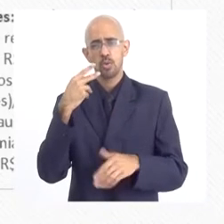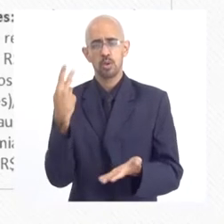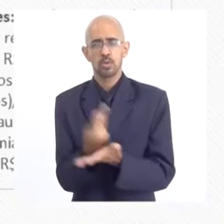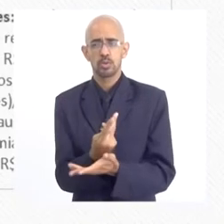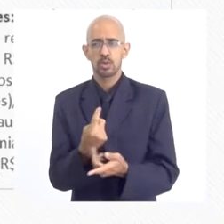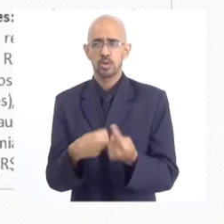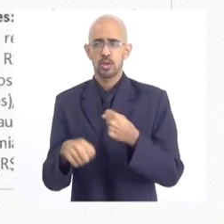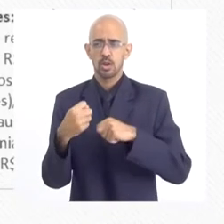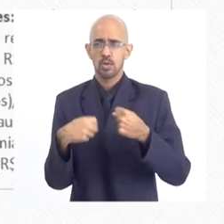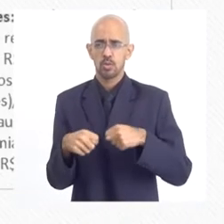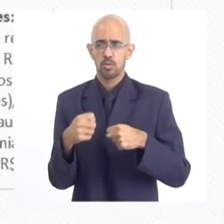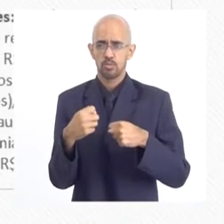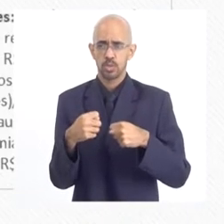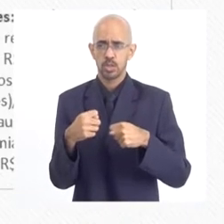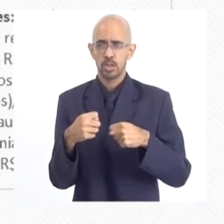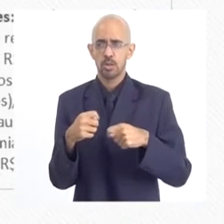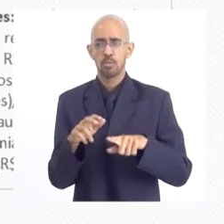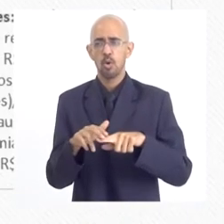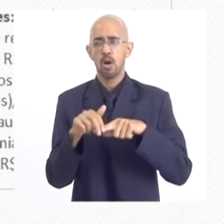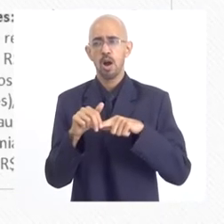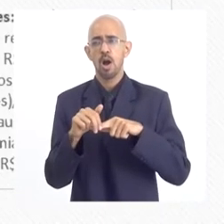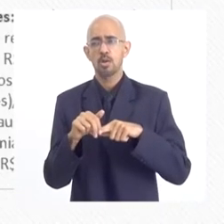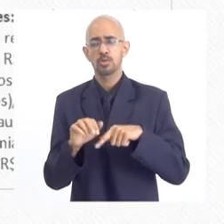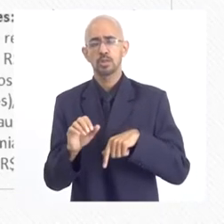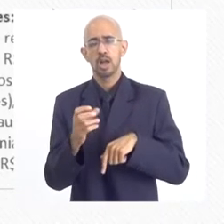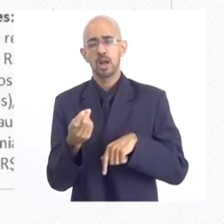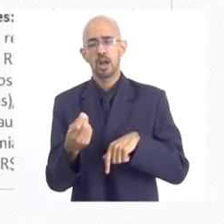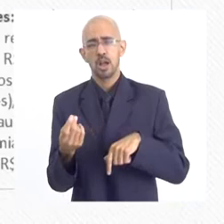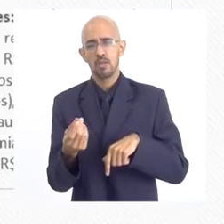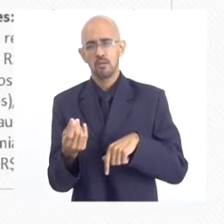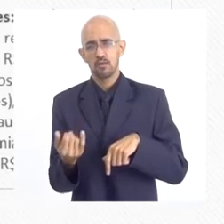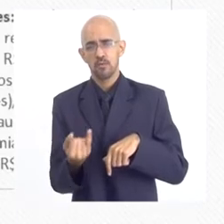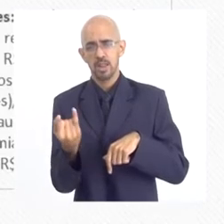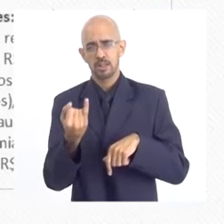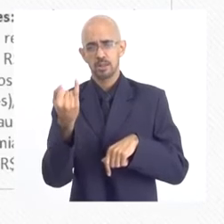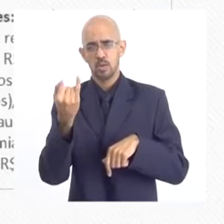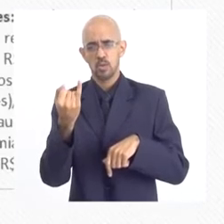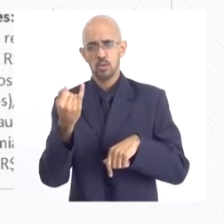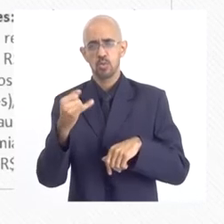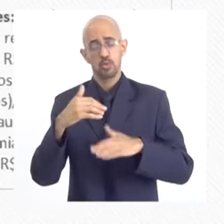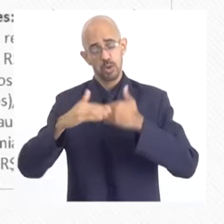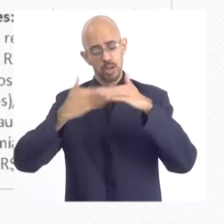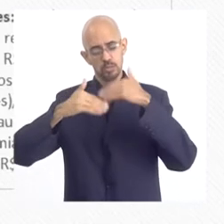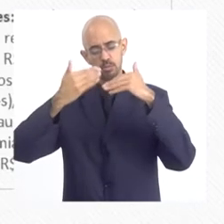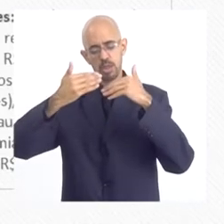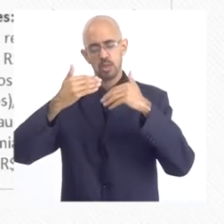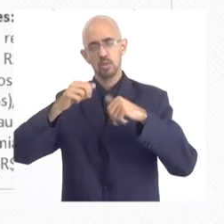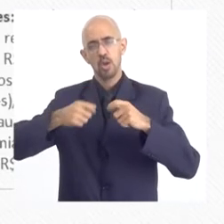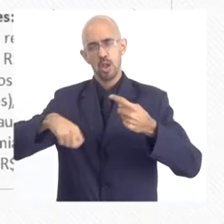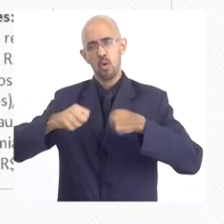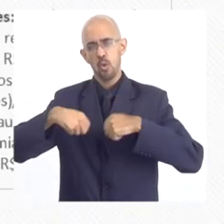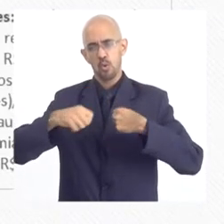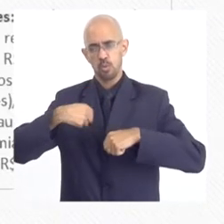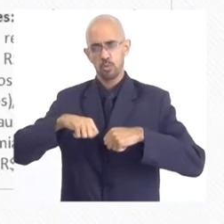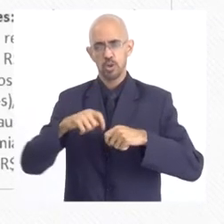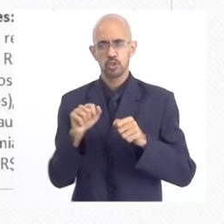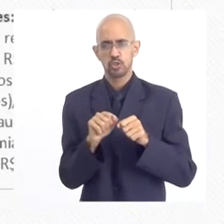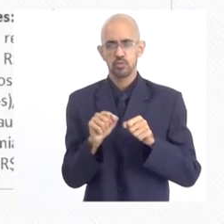economia, pela inflação e o próprio crescimento econômico. Nós chegamos a fazer um estudo mais atualizado,